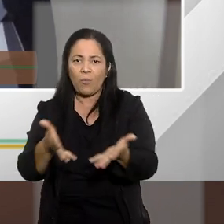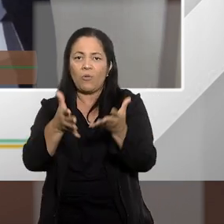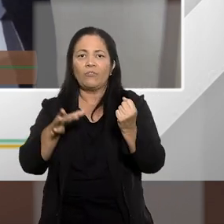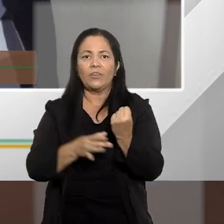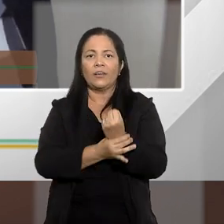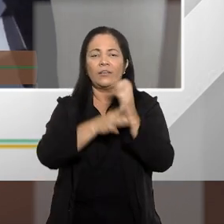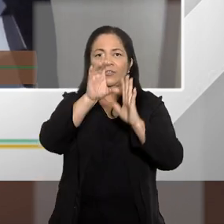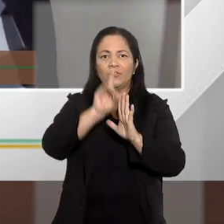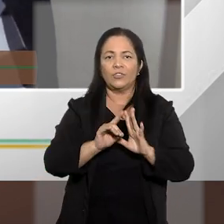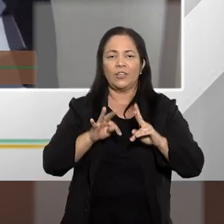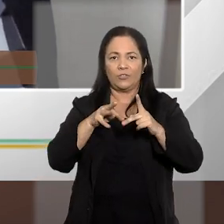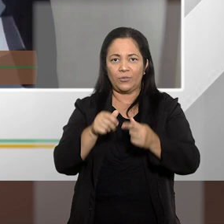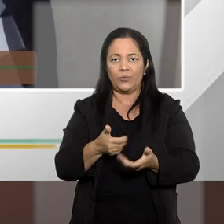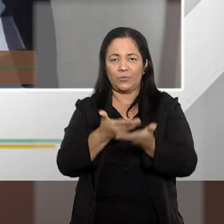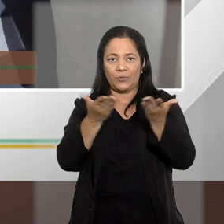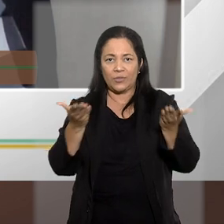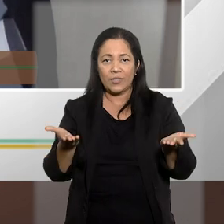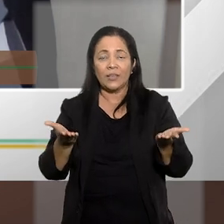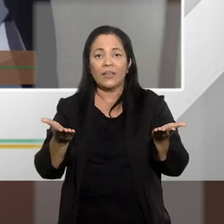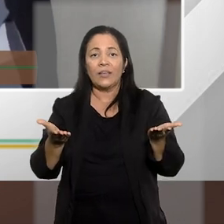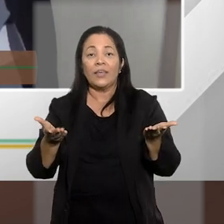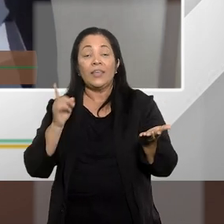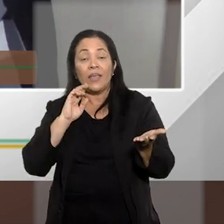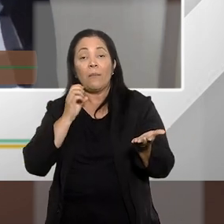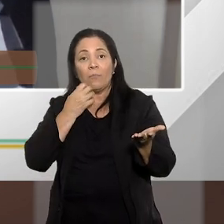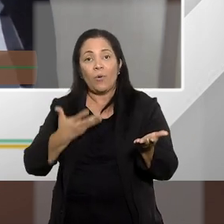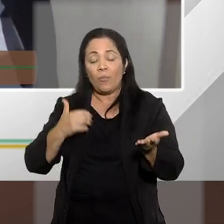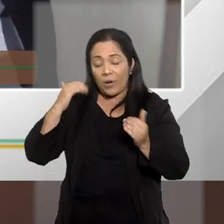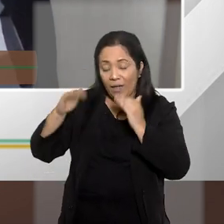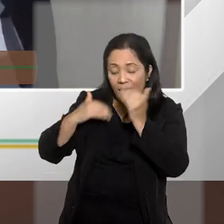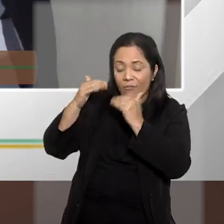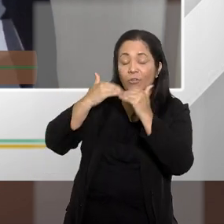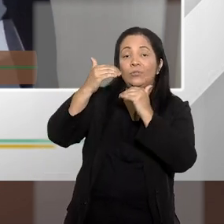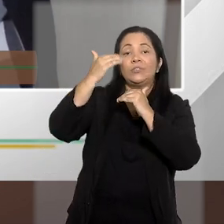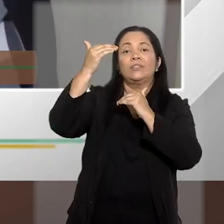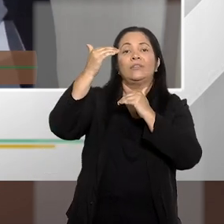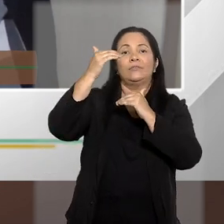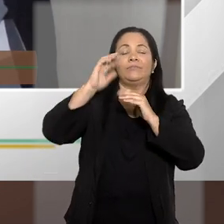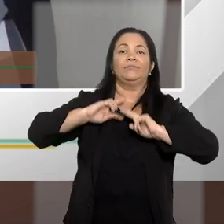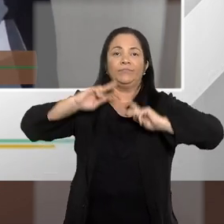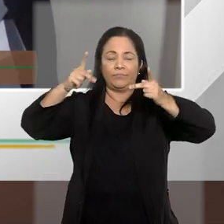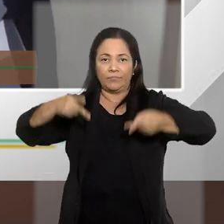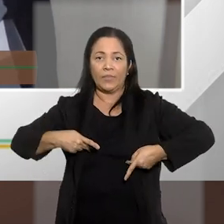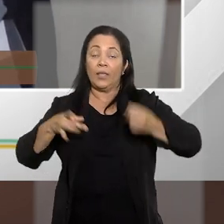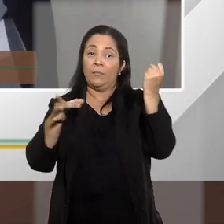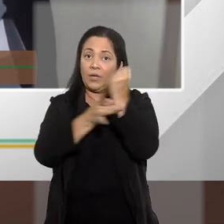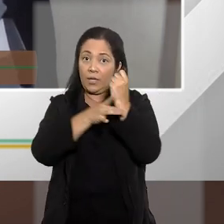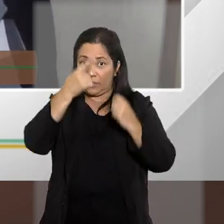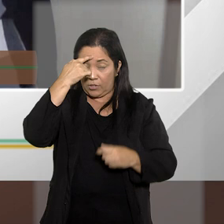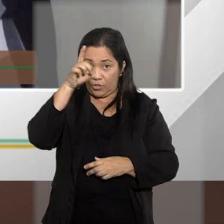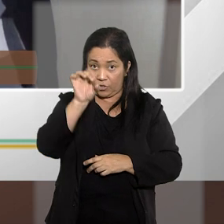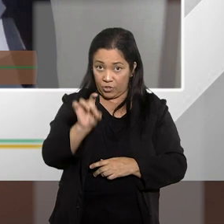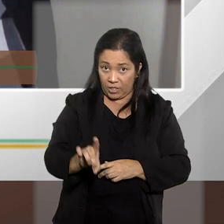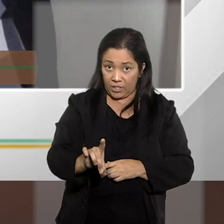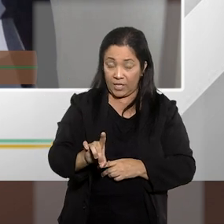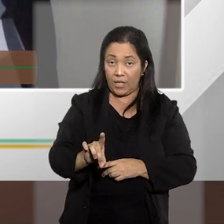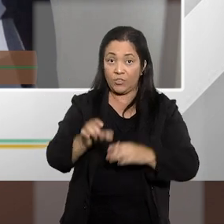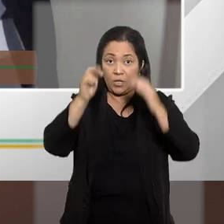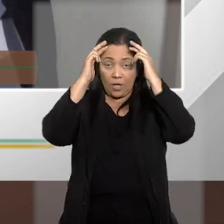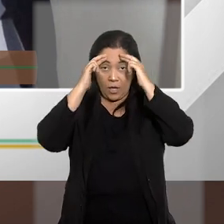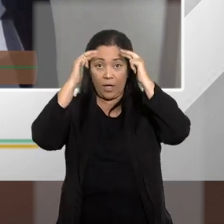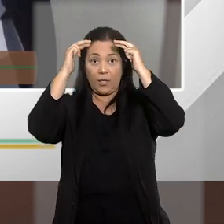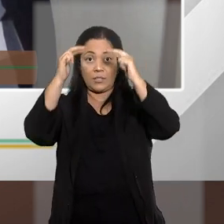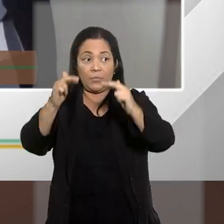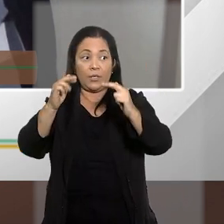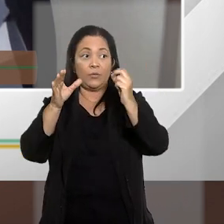sociedade, contribuam para a evolução, né, do ser humano, mas ao mesmo tempo garanta dignidade, respeito, direitos